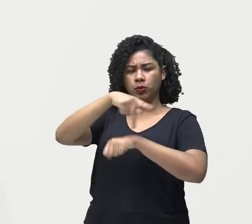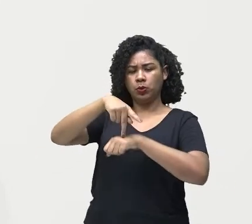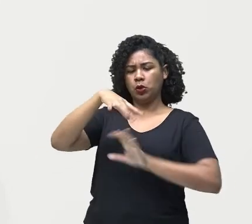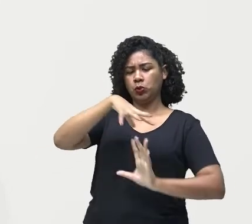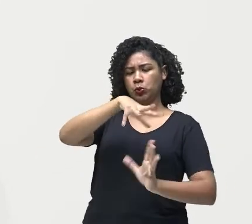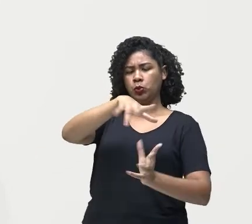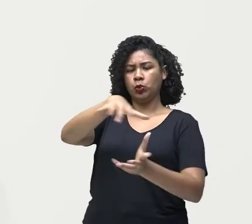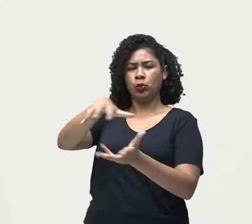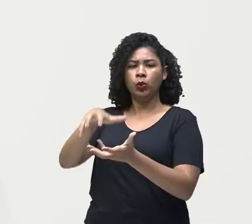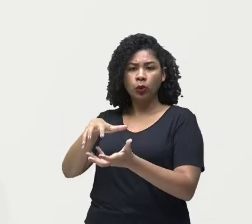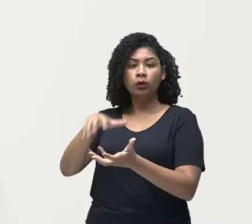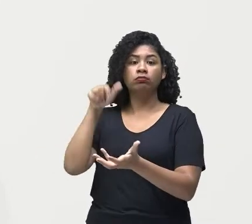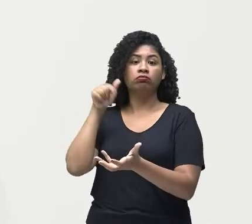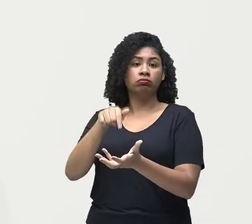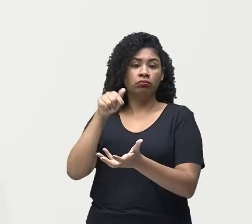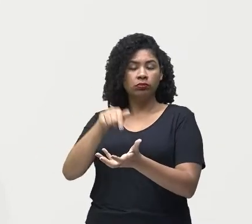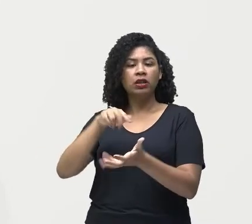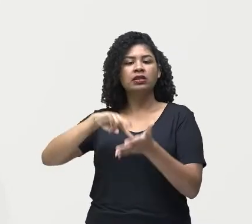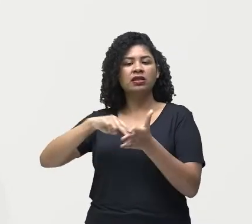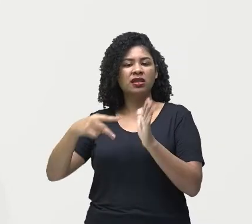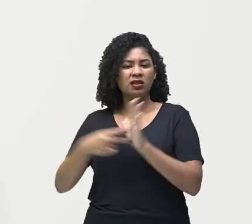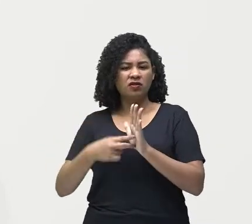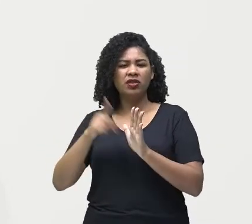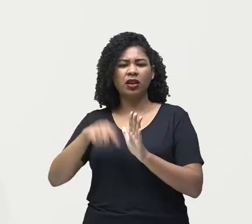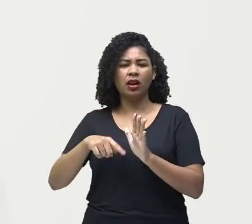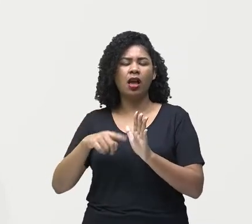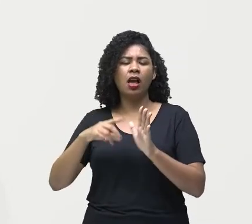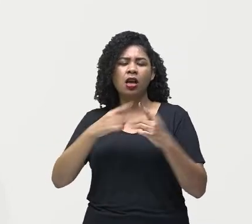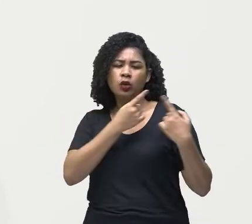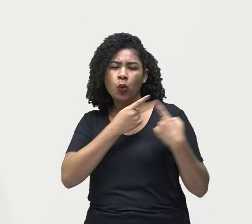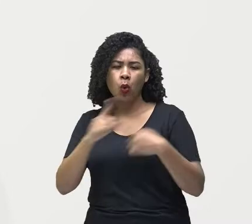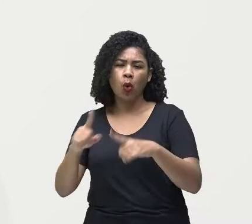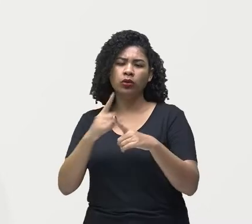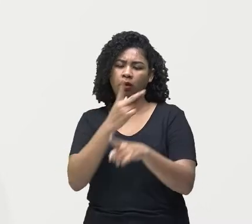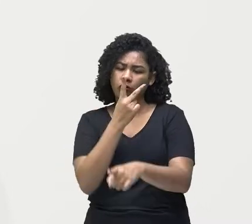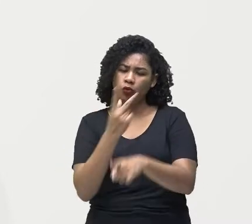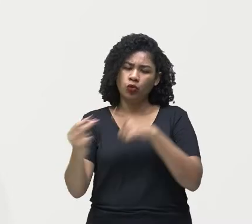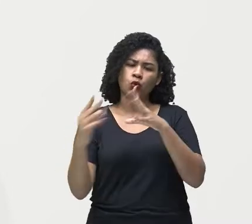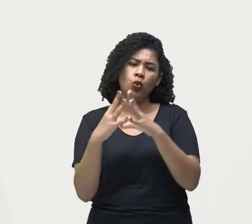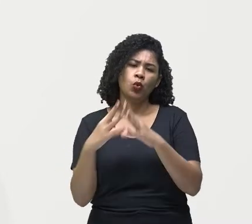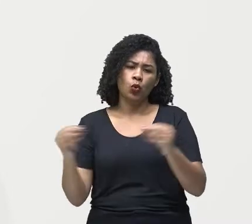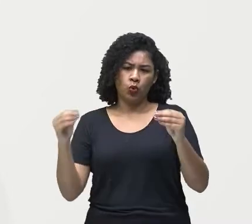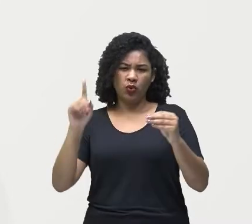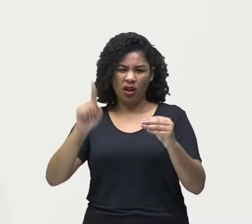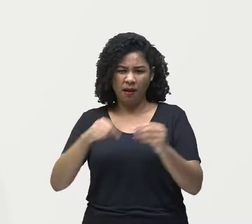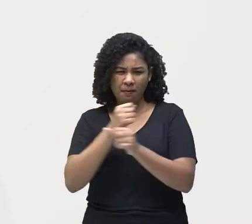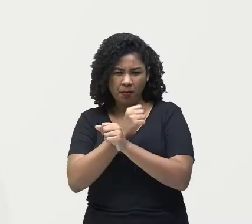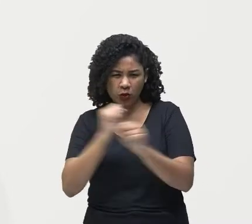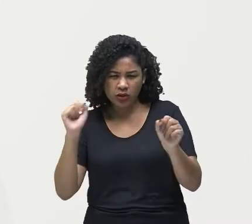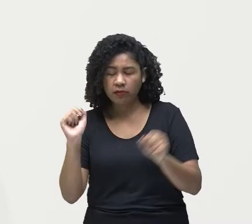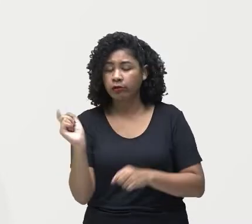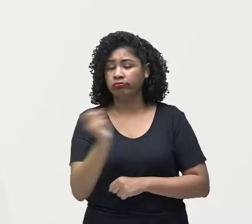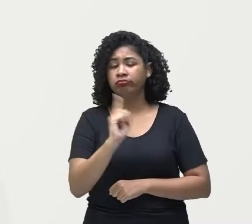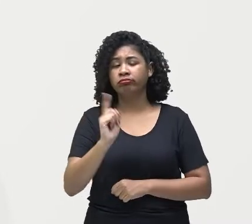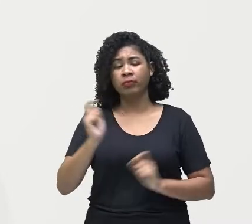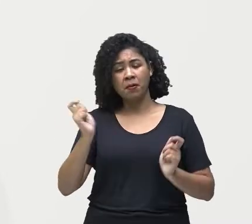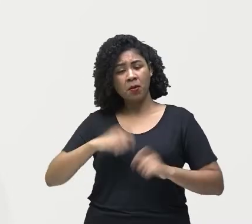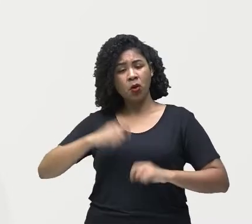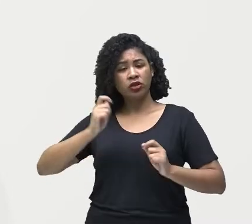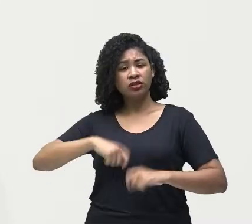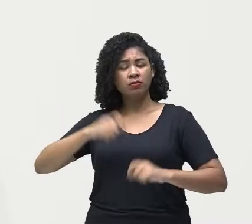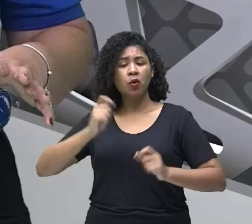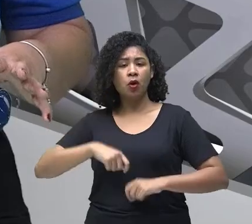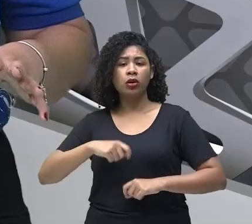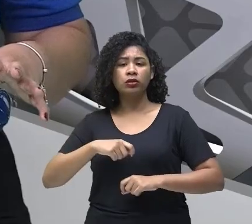ela é imbatível e que essa situação não pode mudar. Na verdade, essa situação